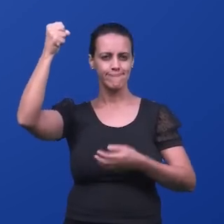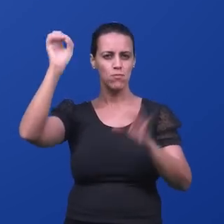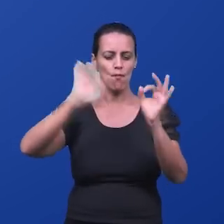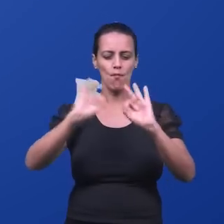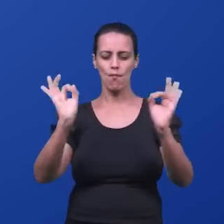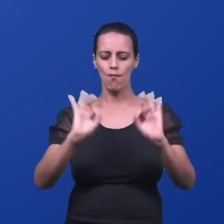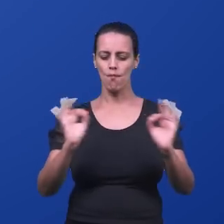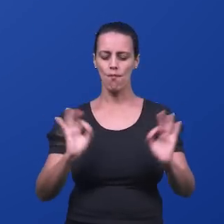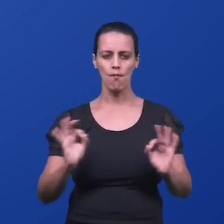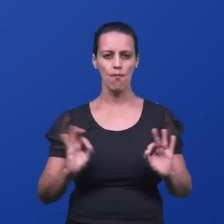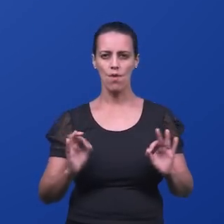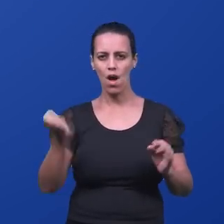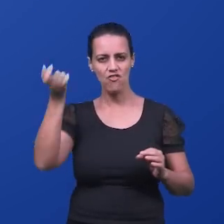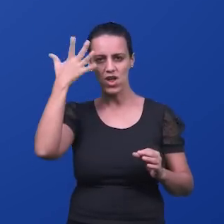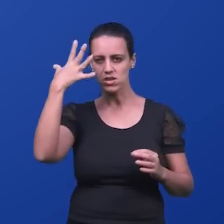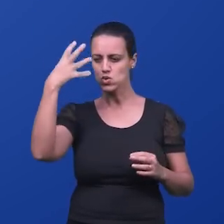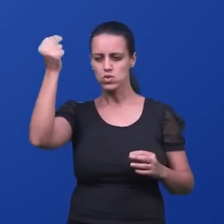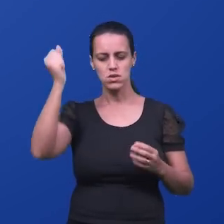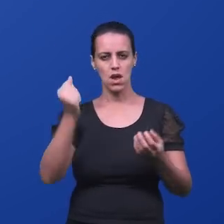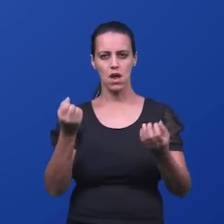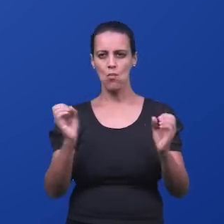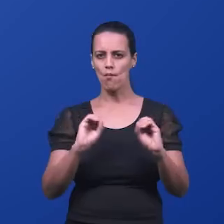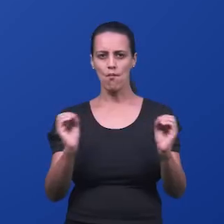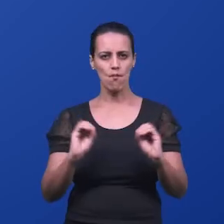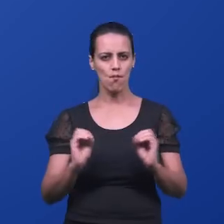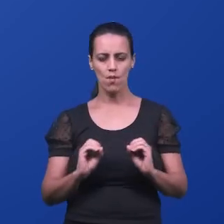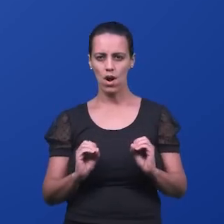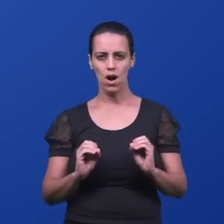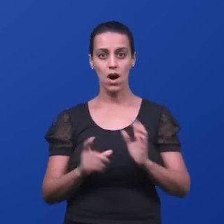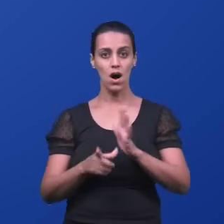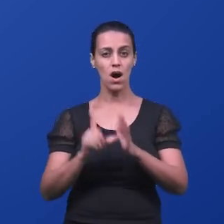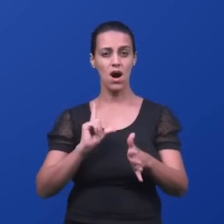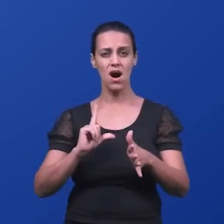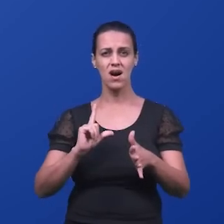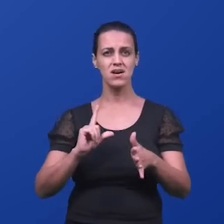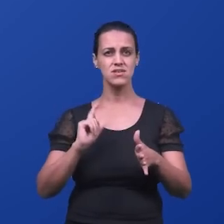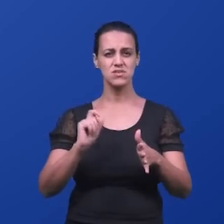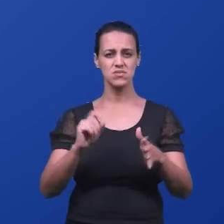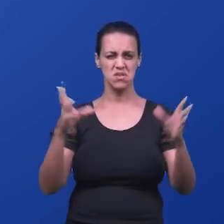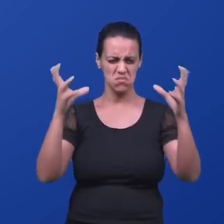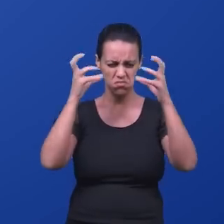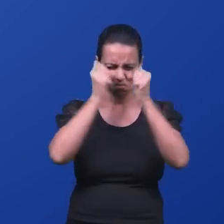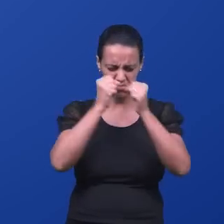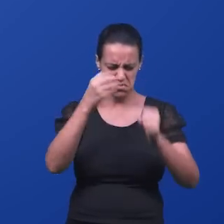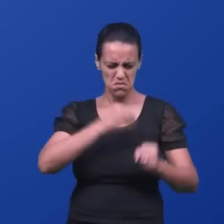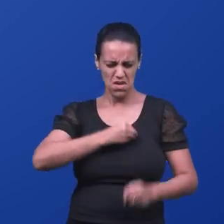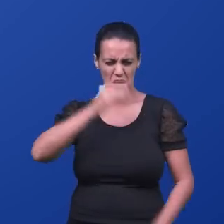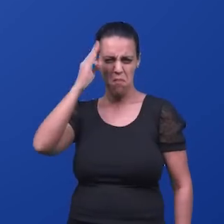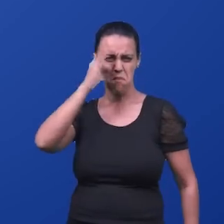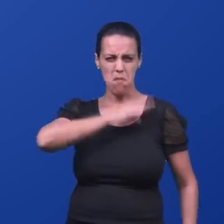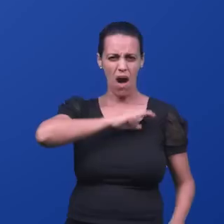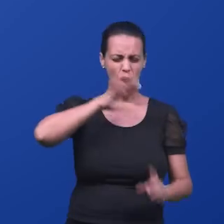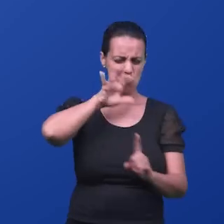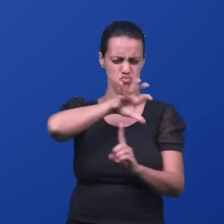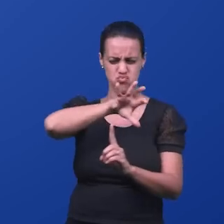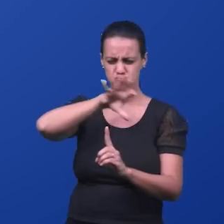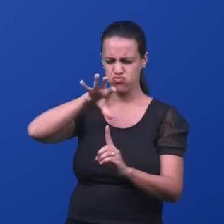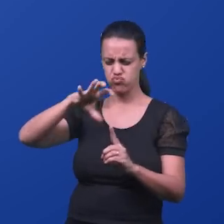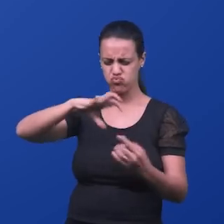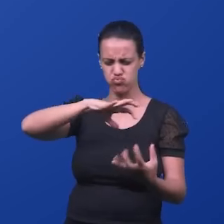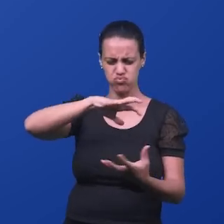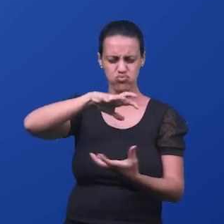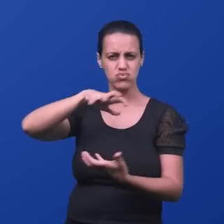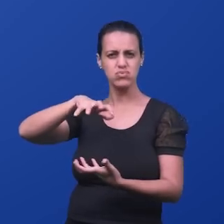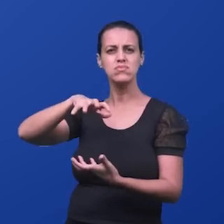exista mais a revelação, antes que a luz se apaga e venha o domínio das trevas sobre o mundo, uma